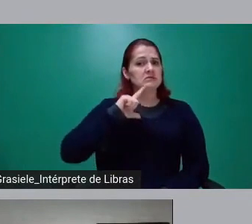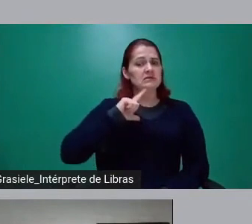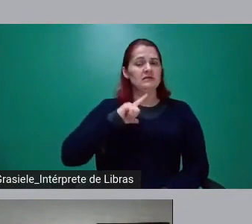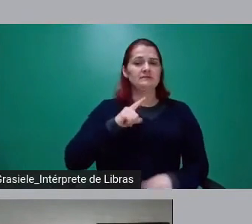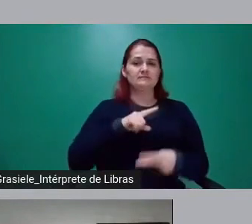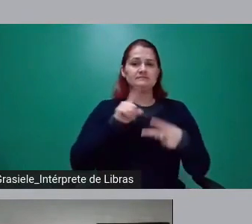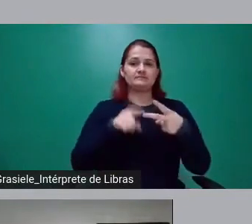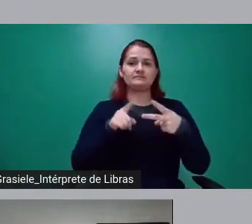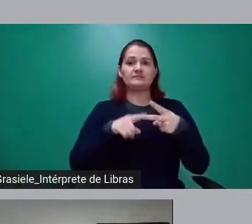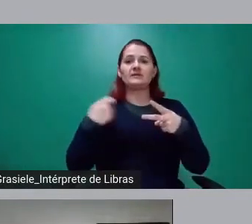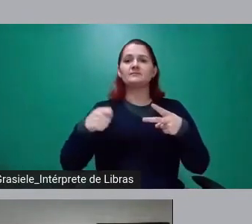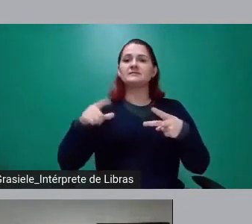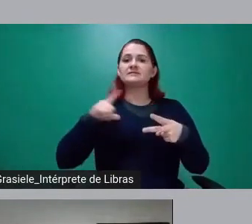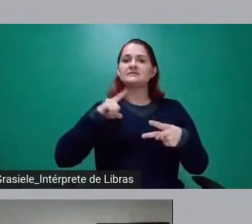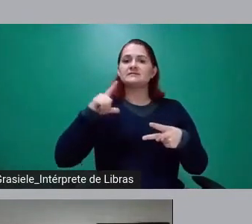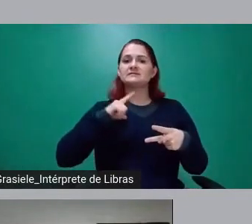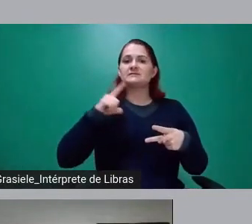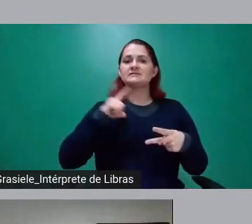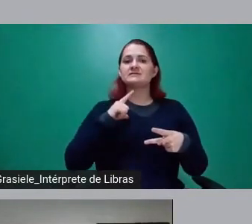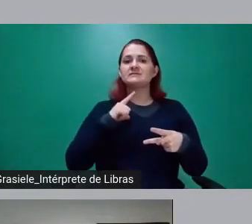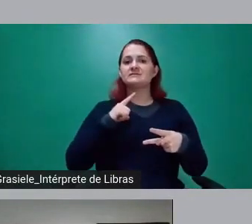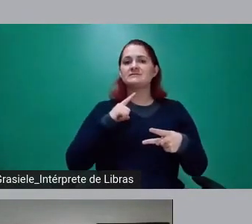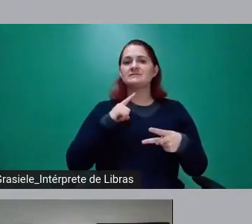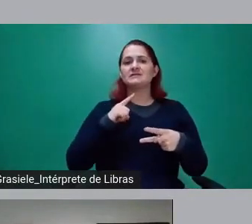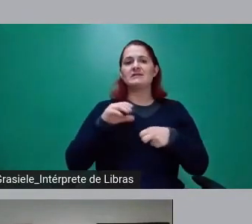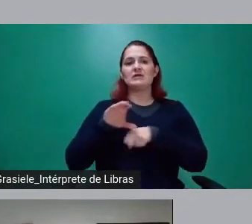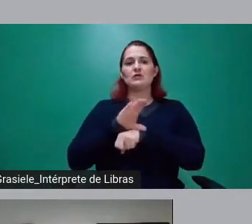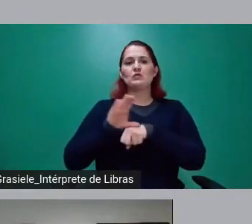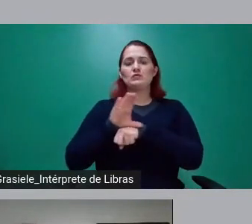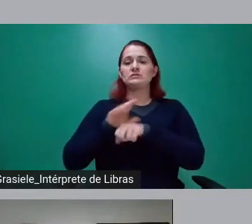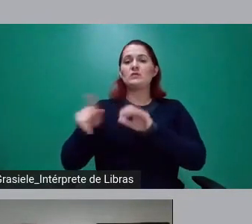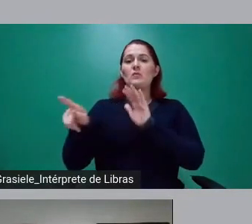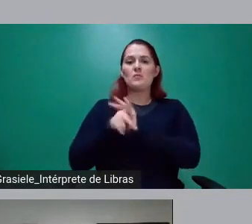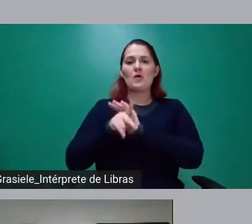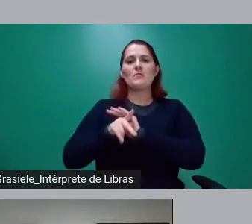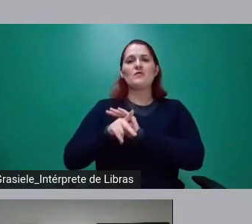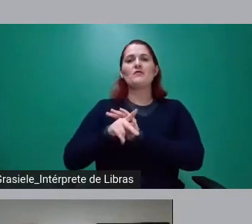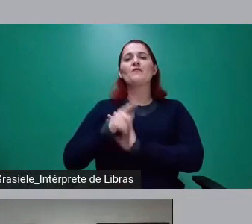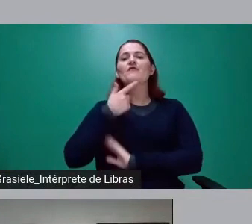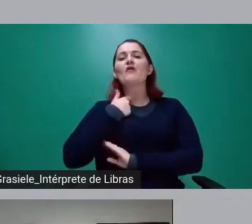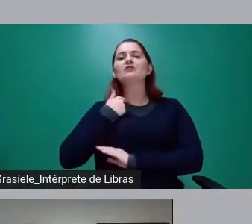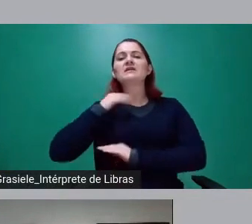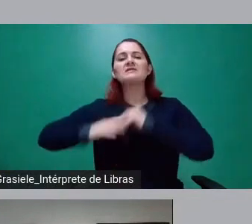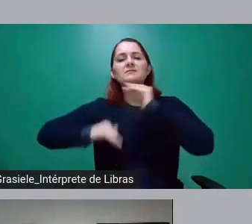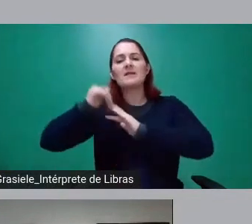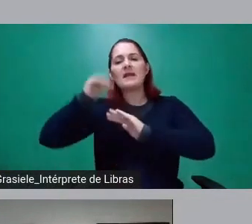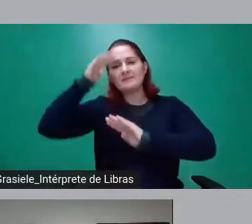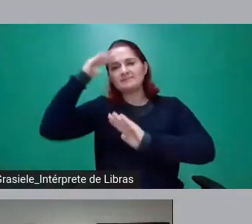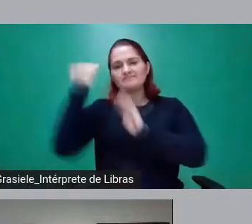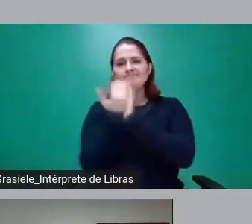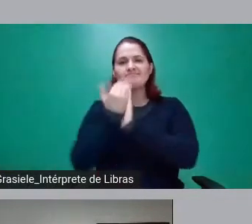Existência de cortes constitucionais dispostas a aplicar esse direito.